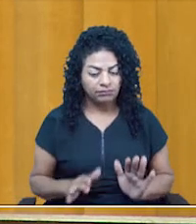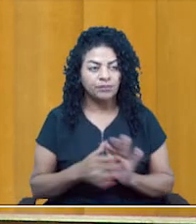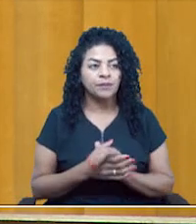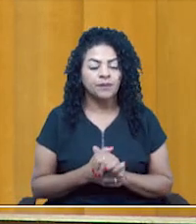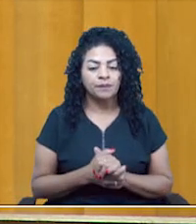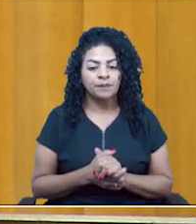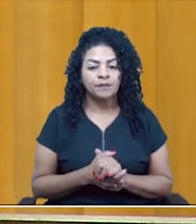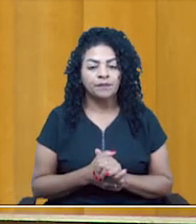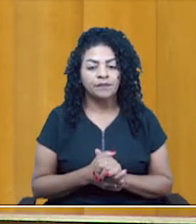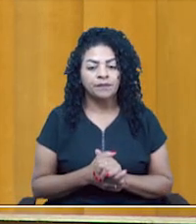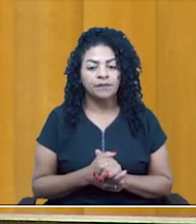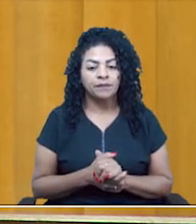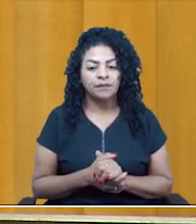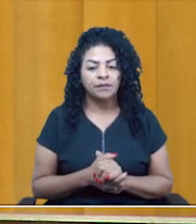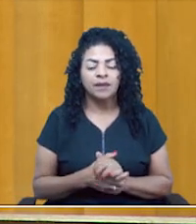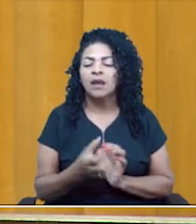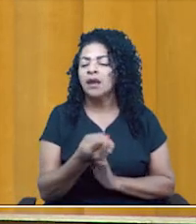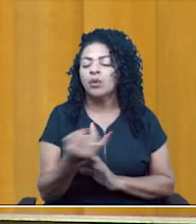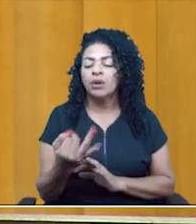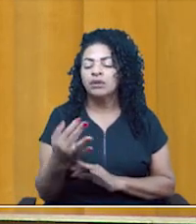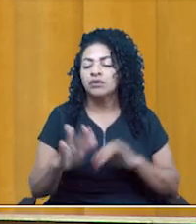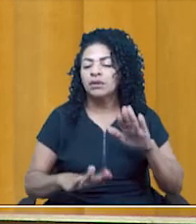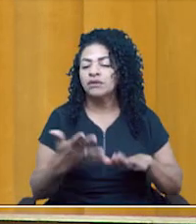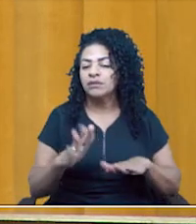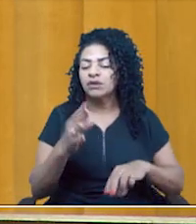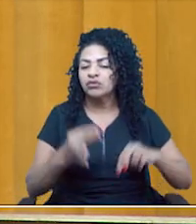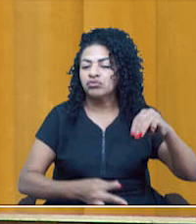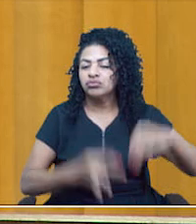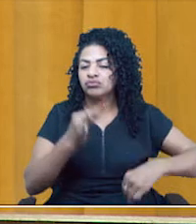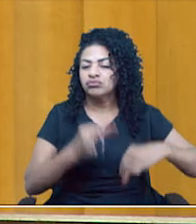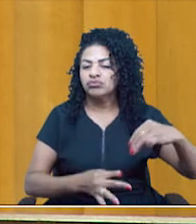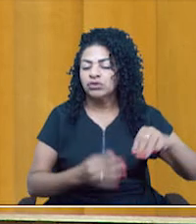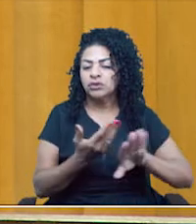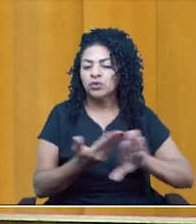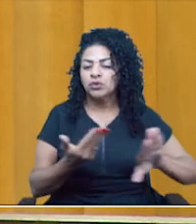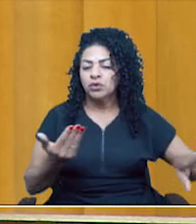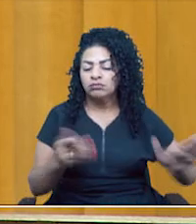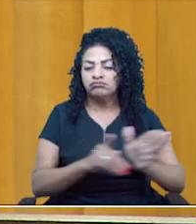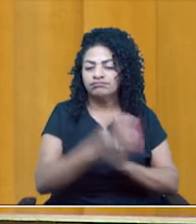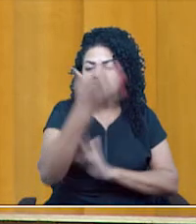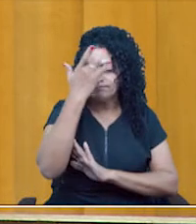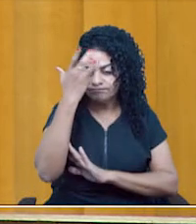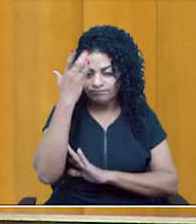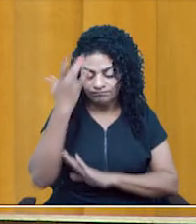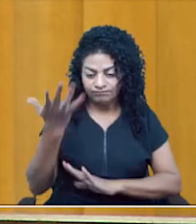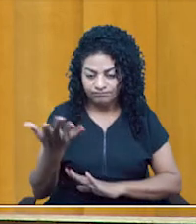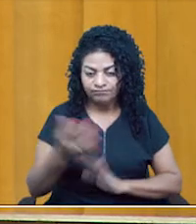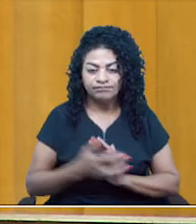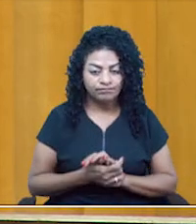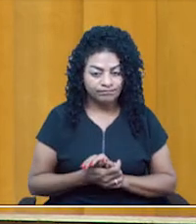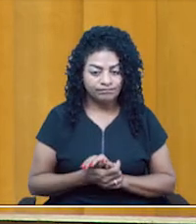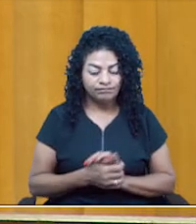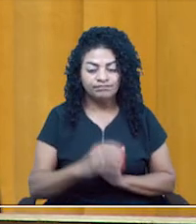quais. Quantos magistrados tiveram afastamentos por adoecimento mental, o CID classe F, por mais de 30